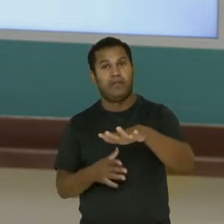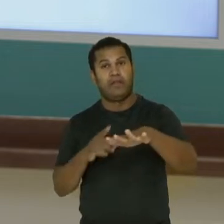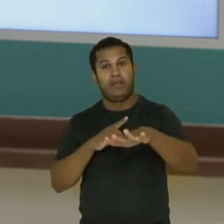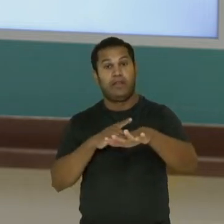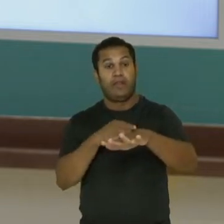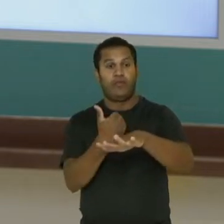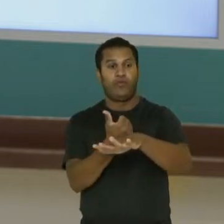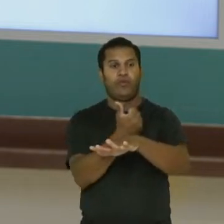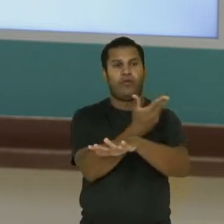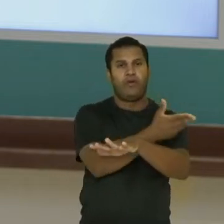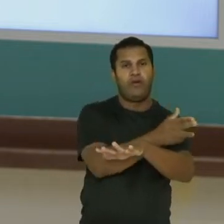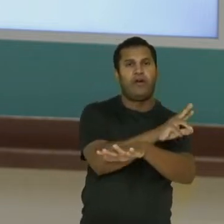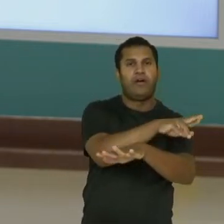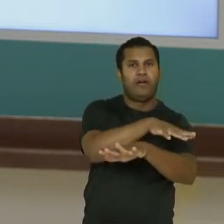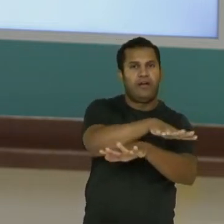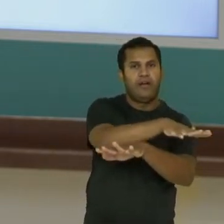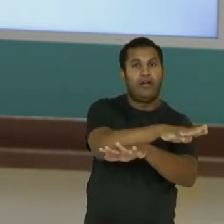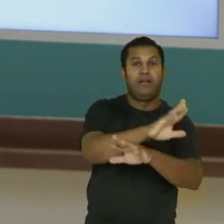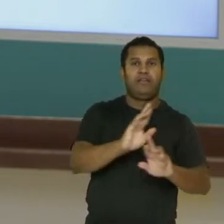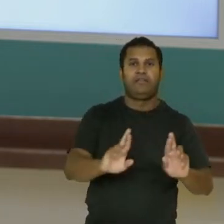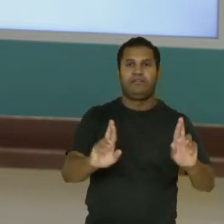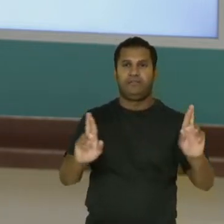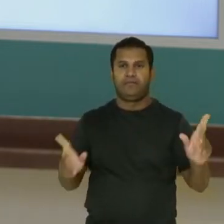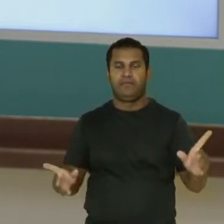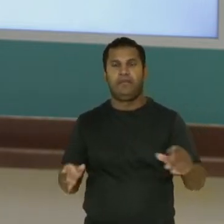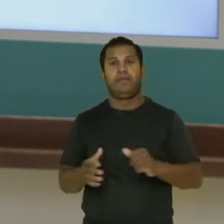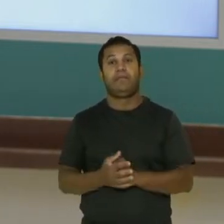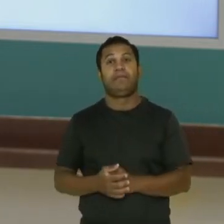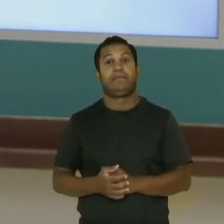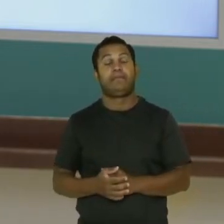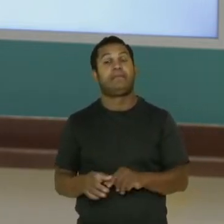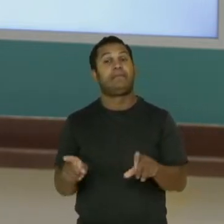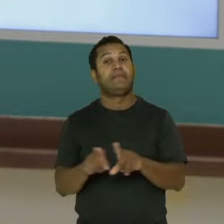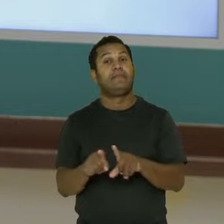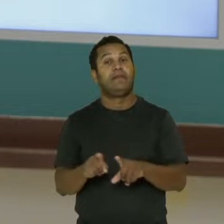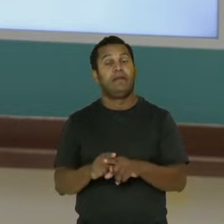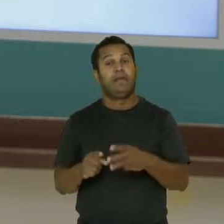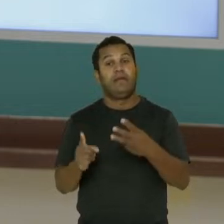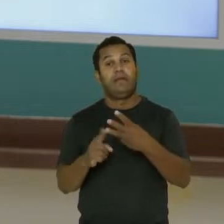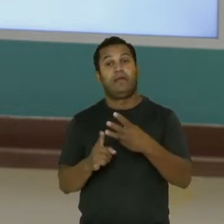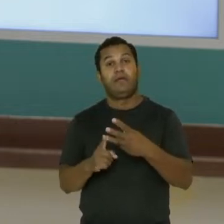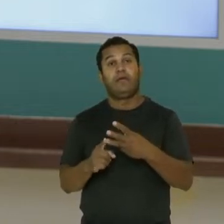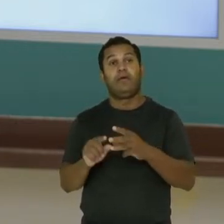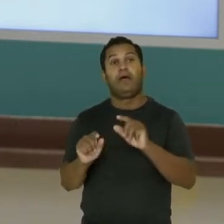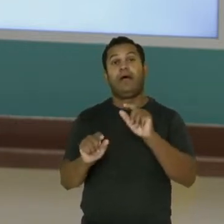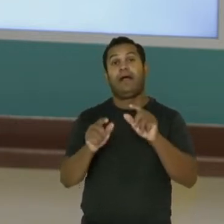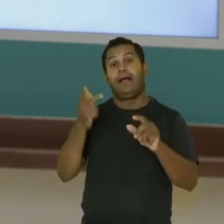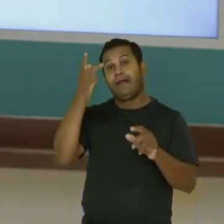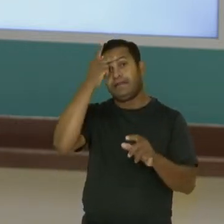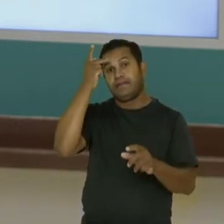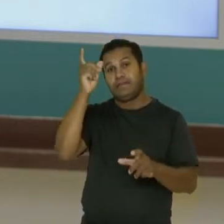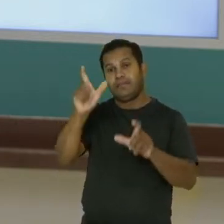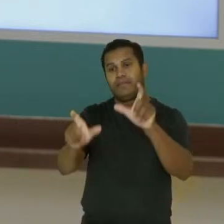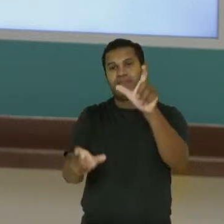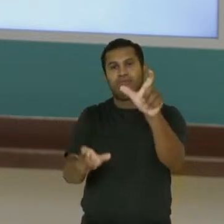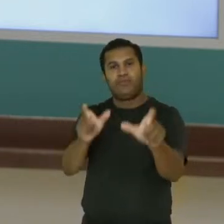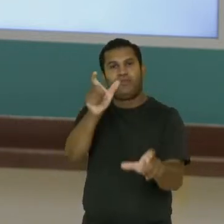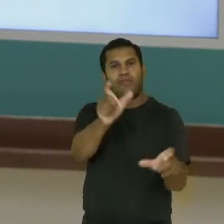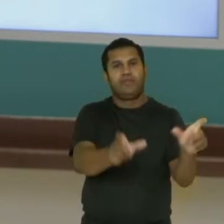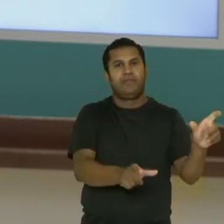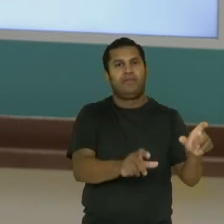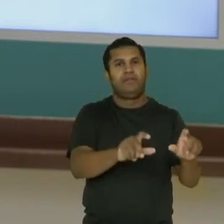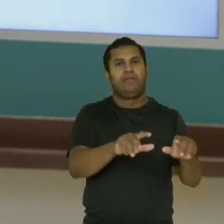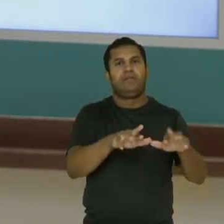posso considerar aspectos sobre a população e esse conjunto de critérios criar uma regionalização,